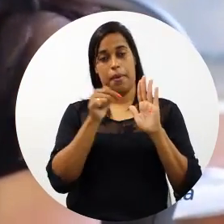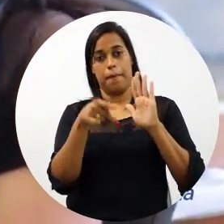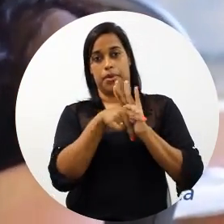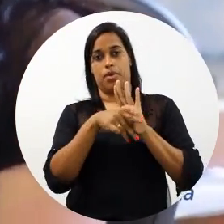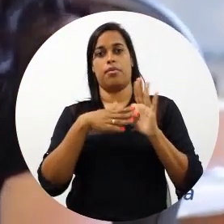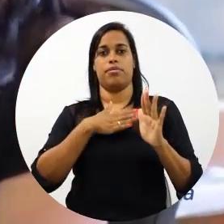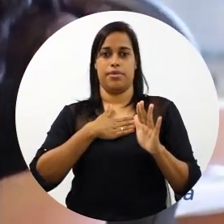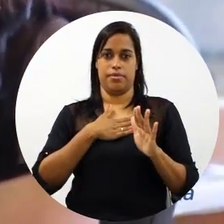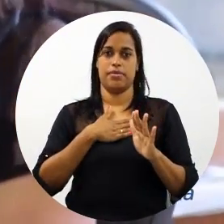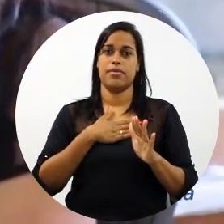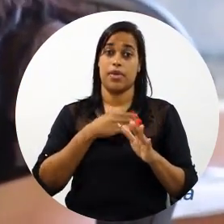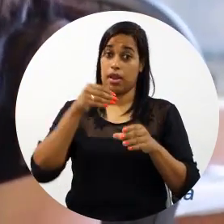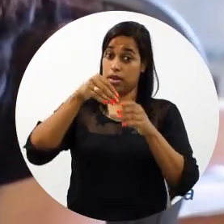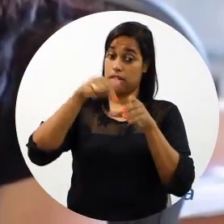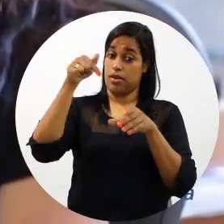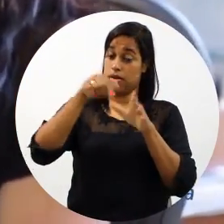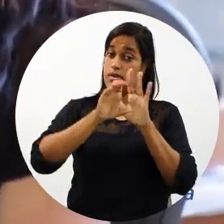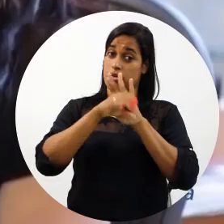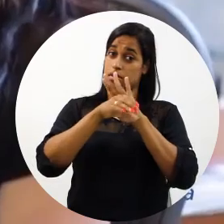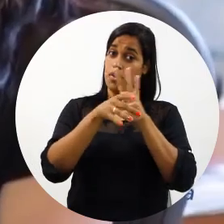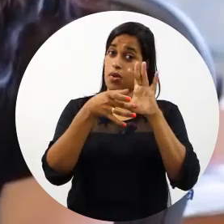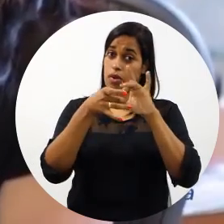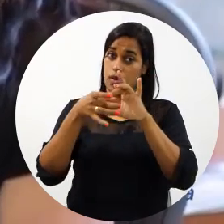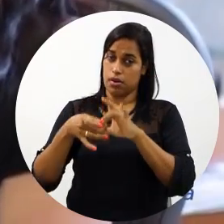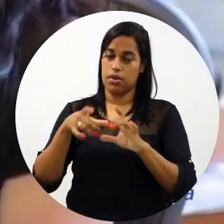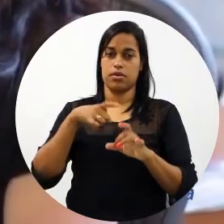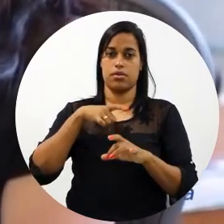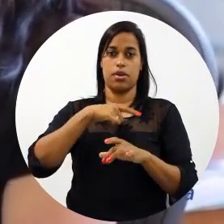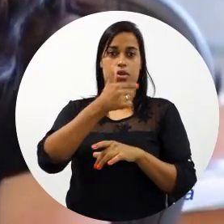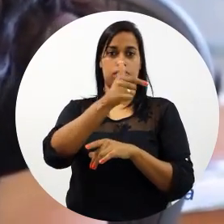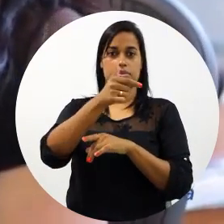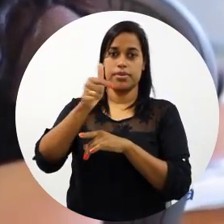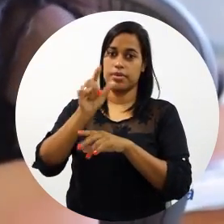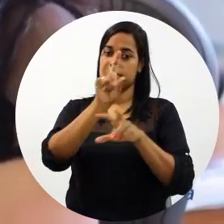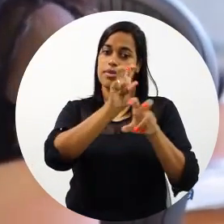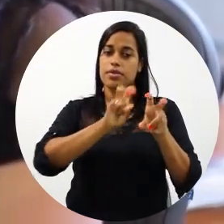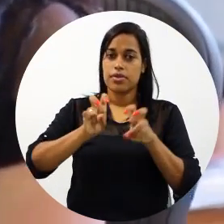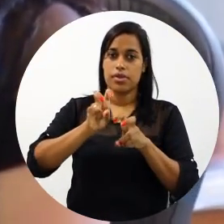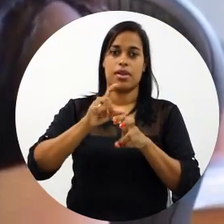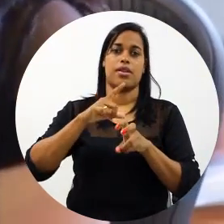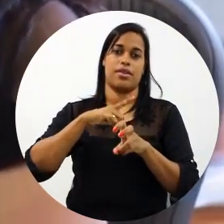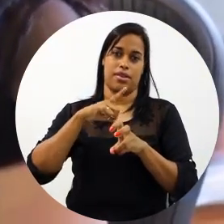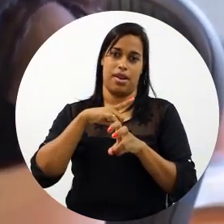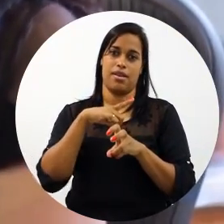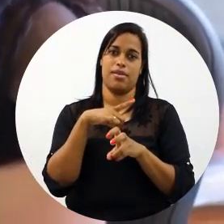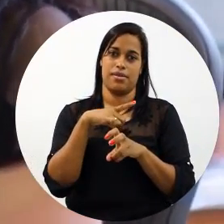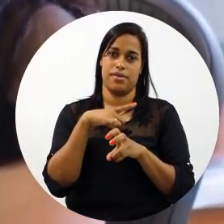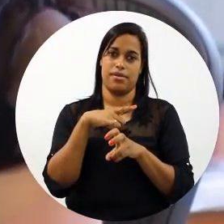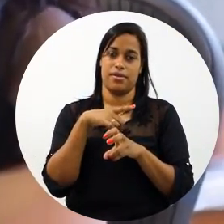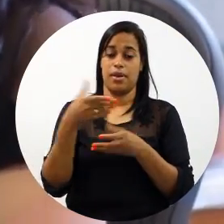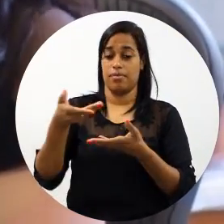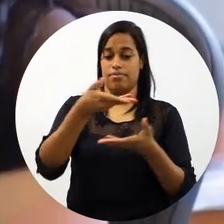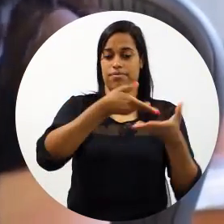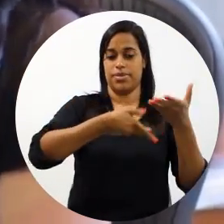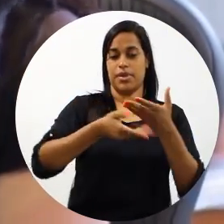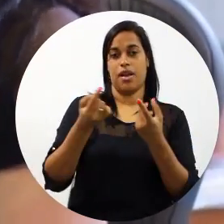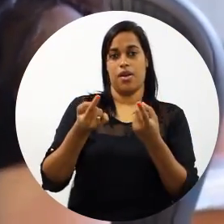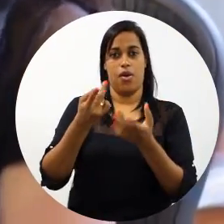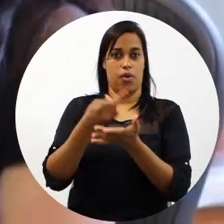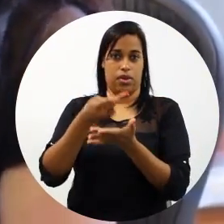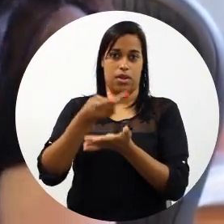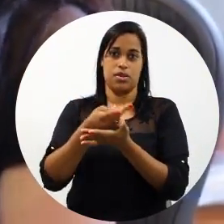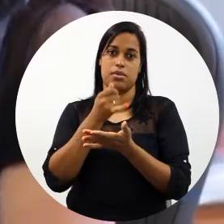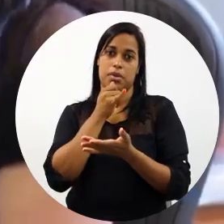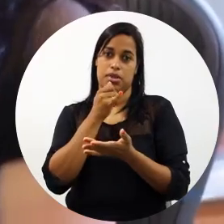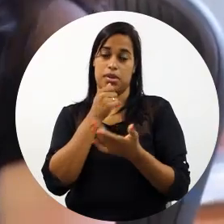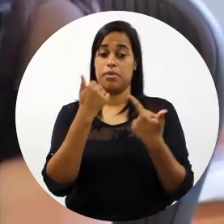Ok. Dentro desse contexto, haverá outras questões que estão ali em paralelo acontecendo. Por exemplo,